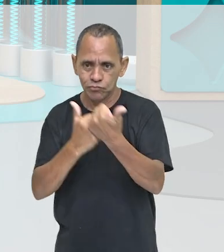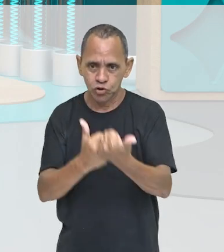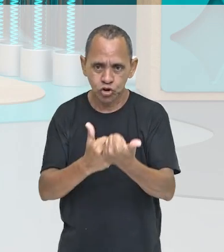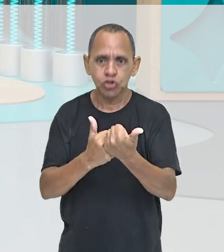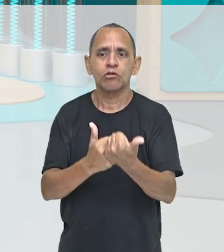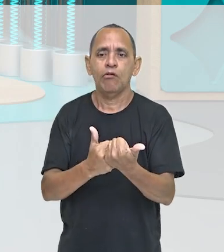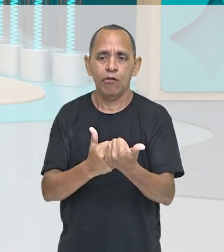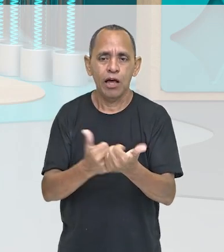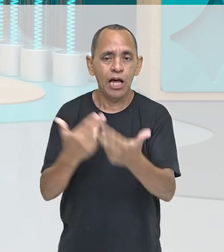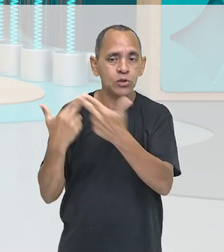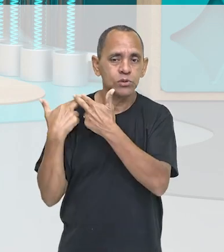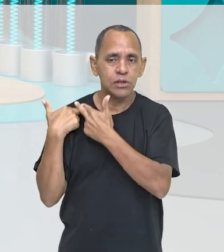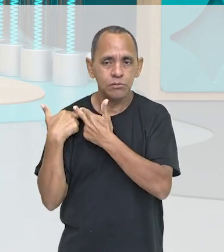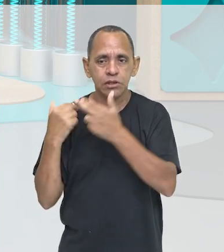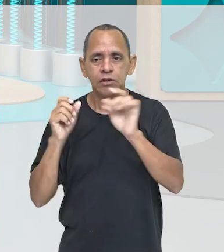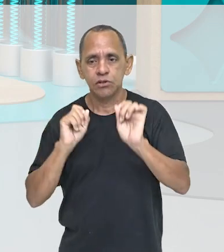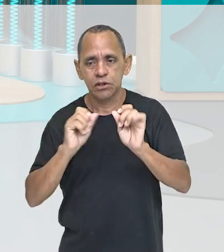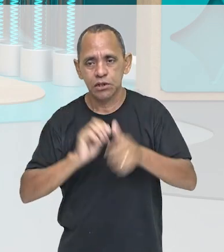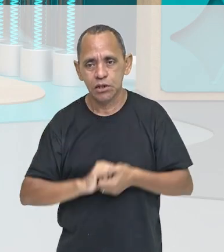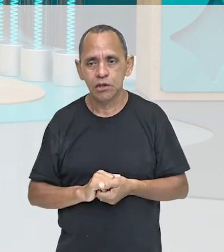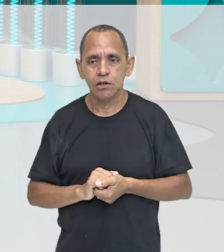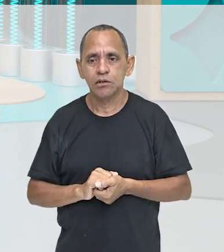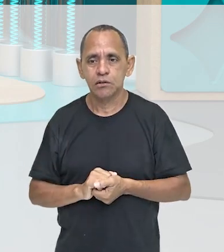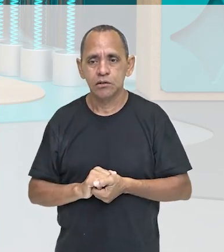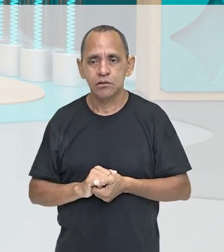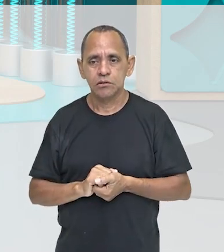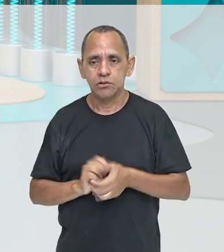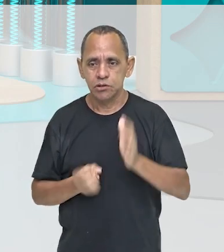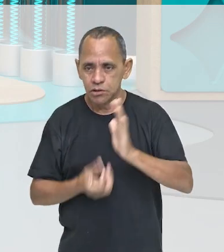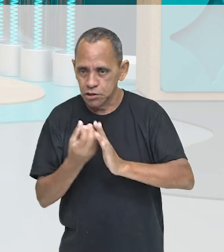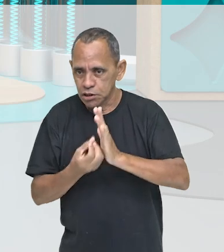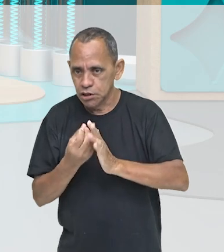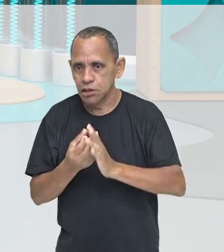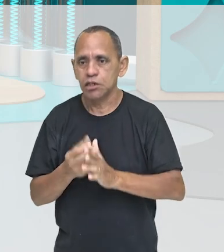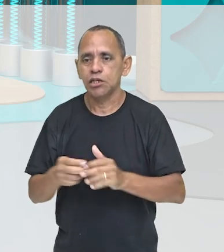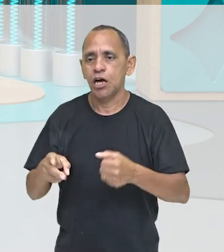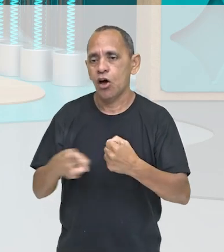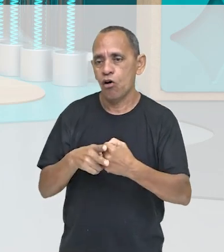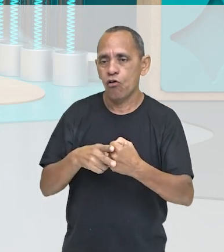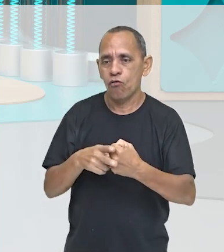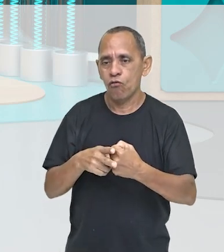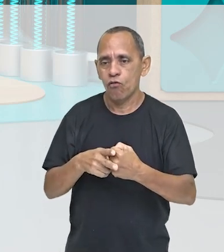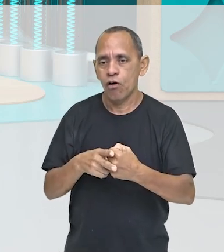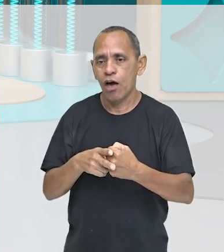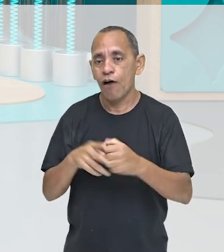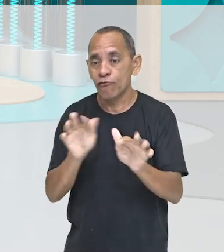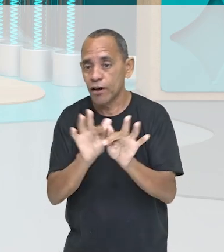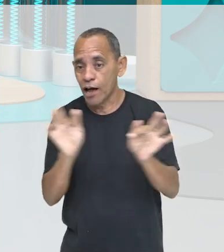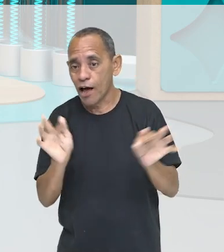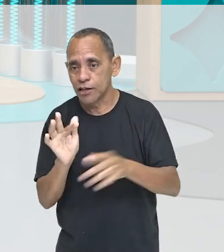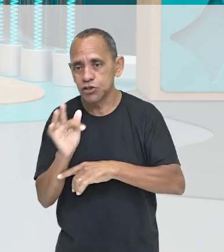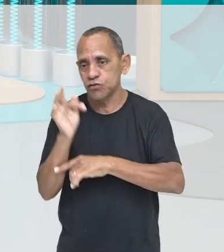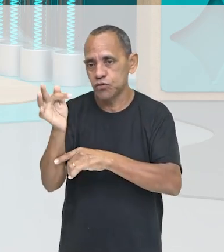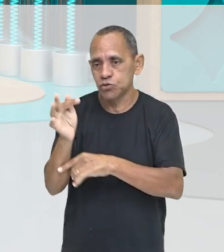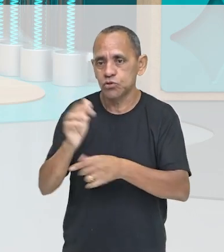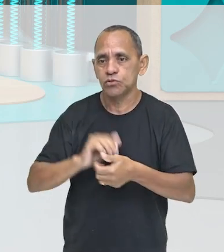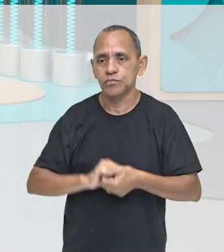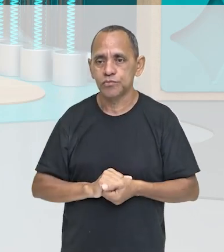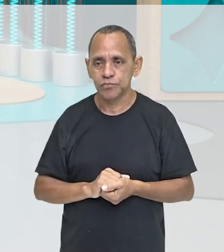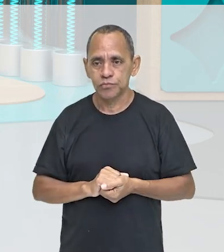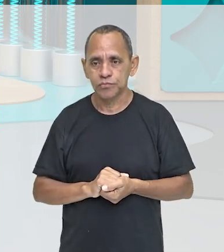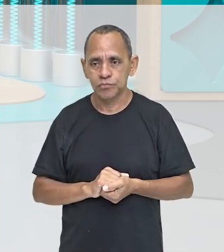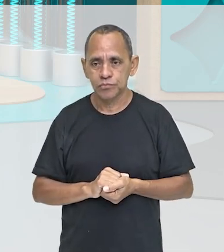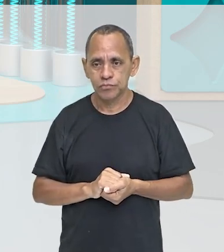dar sentido a ela. Nesse caso, will é formador de futuro. Mais situações, então, relacionadas aos verbos